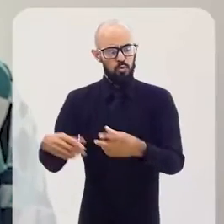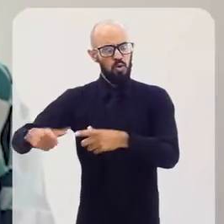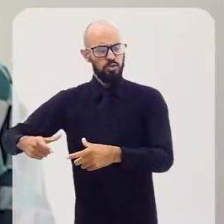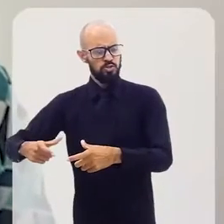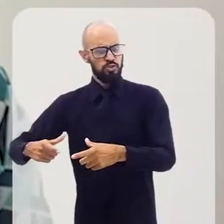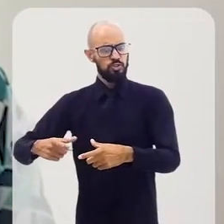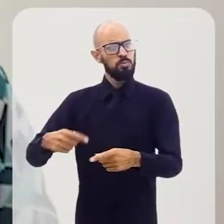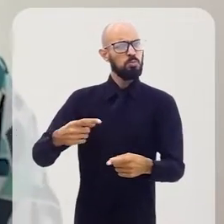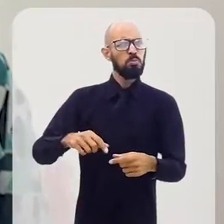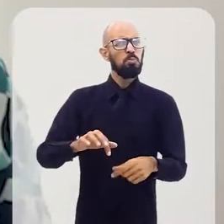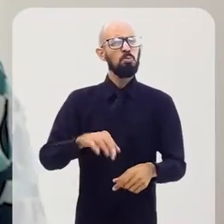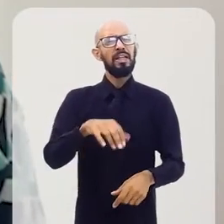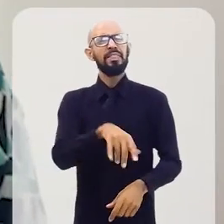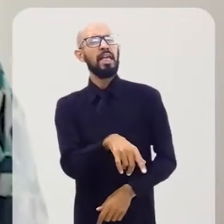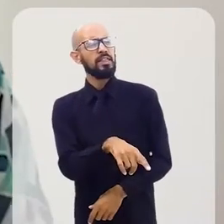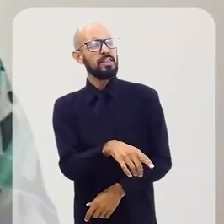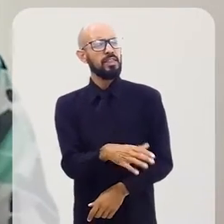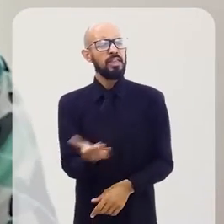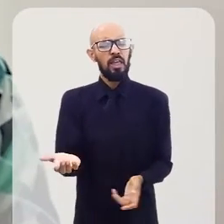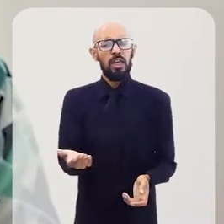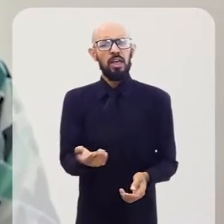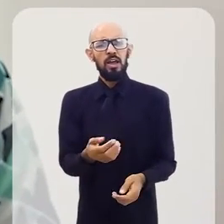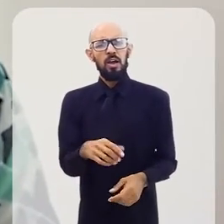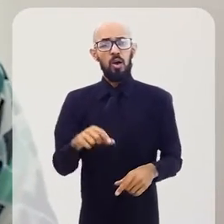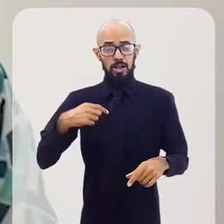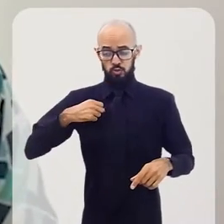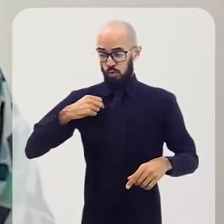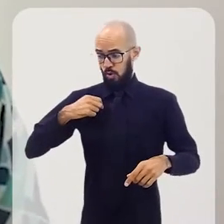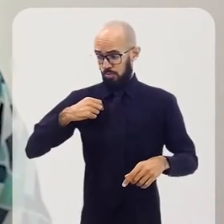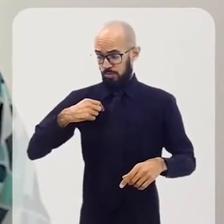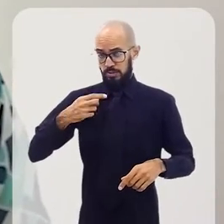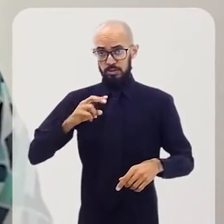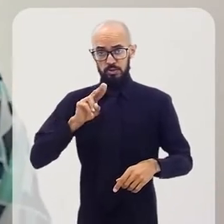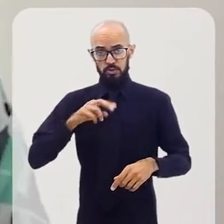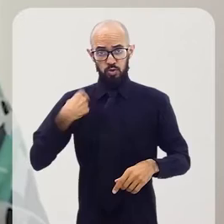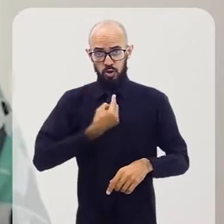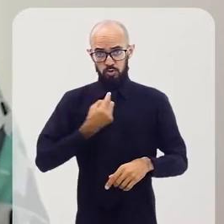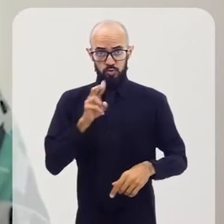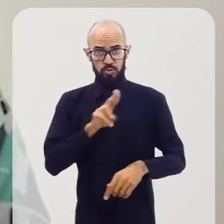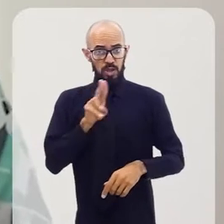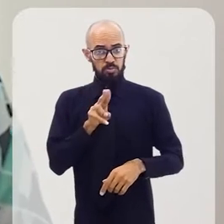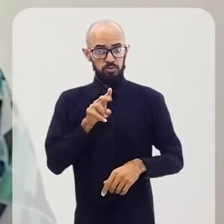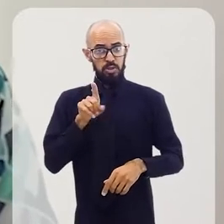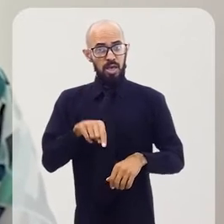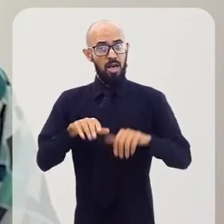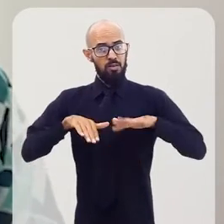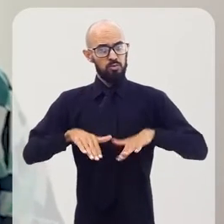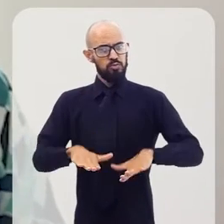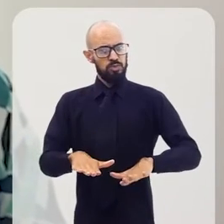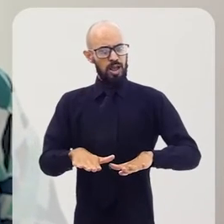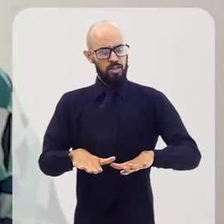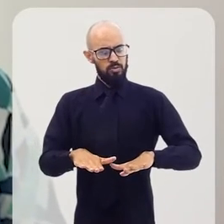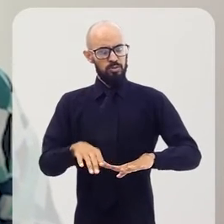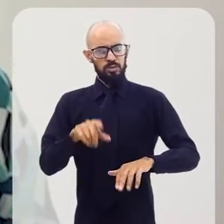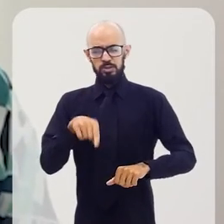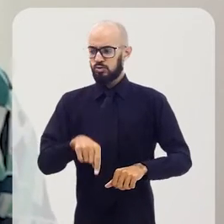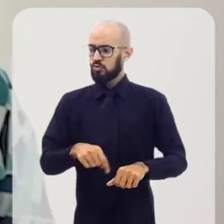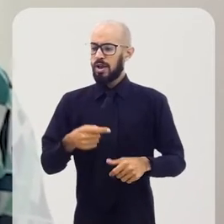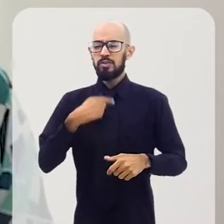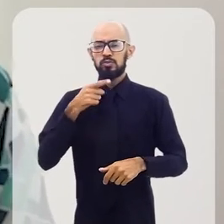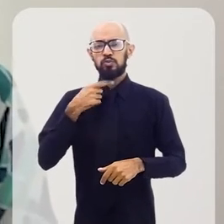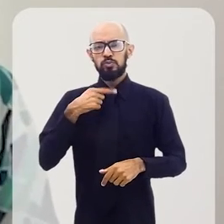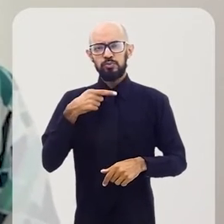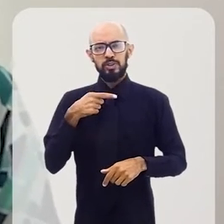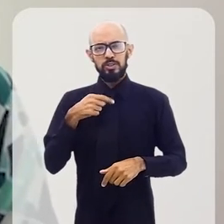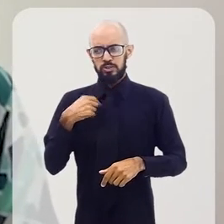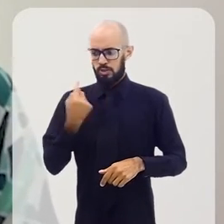como, onde, por quem e sob que condições as roupas que usamos são feitas. Esses são questionamentos que os